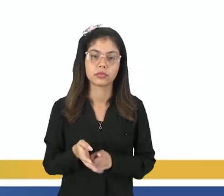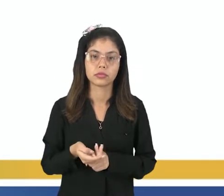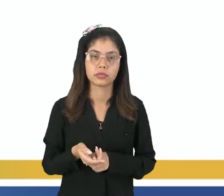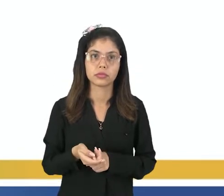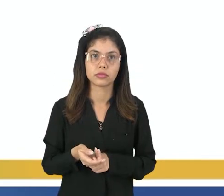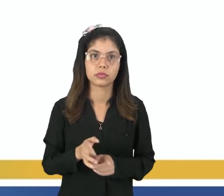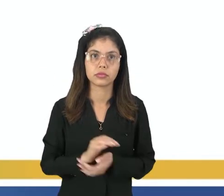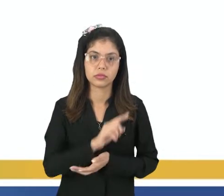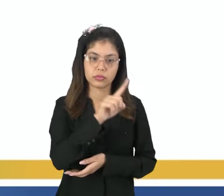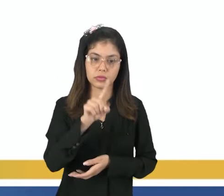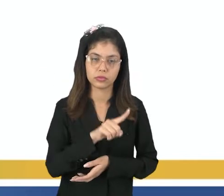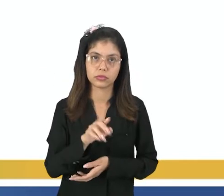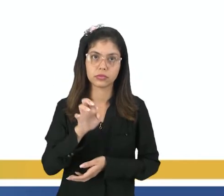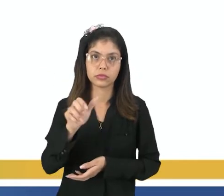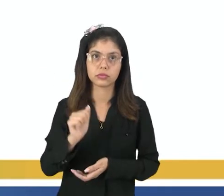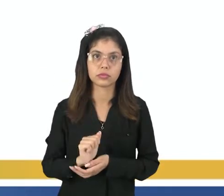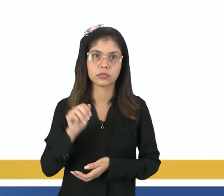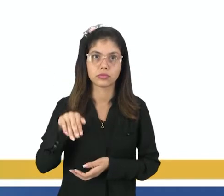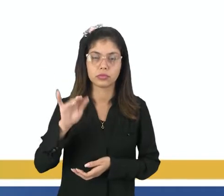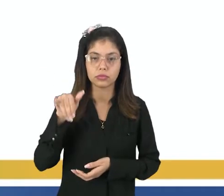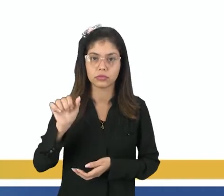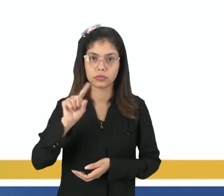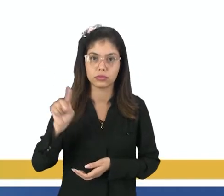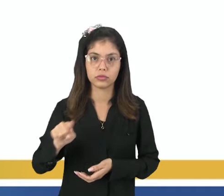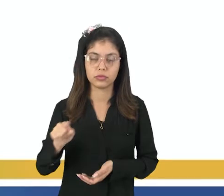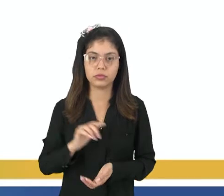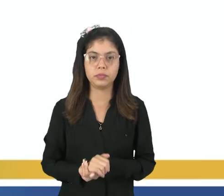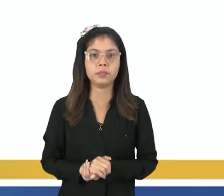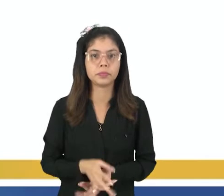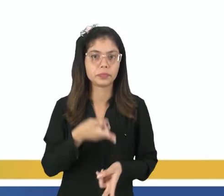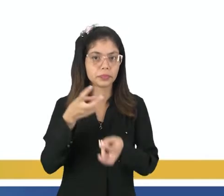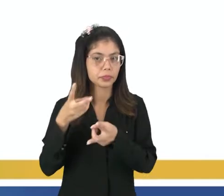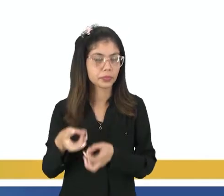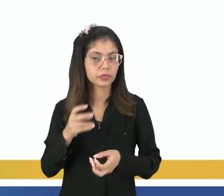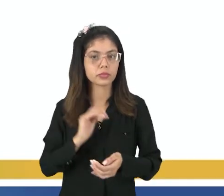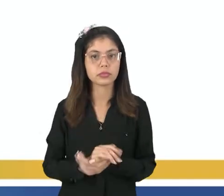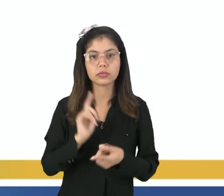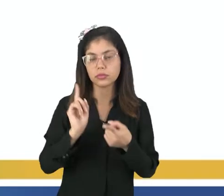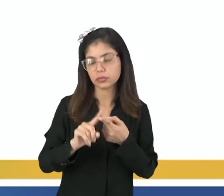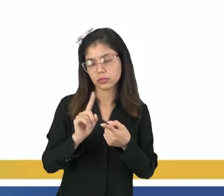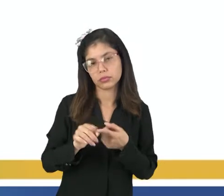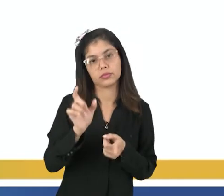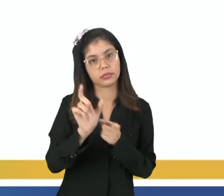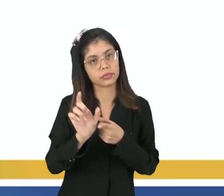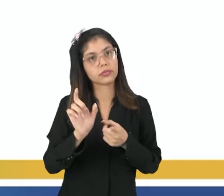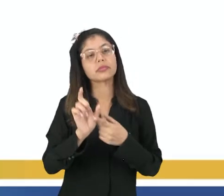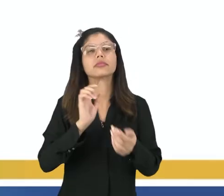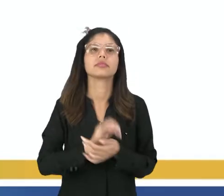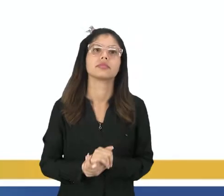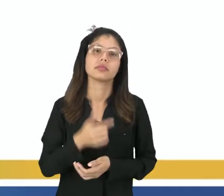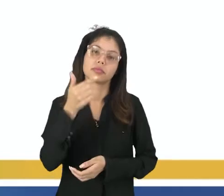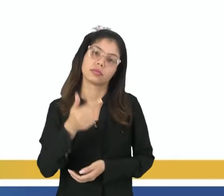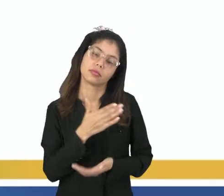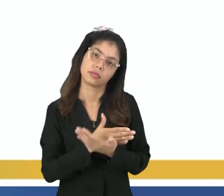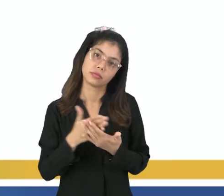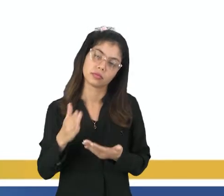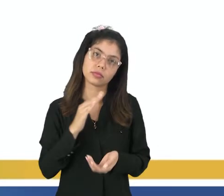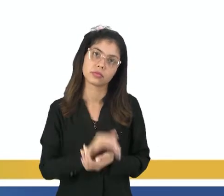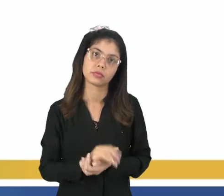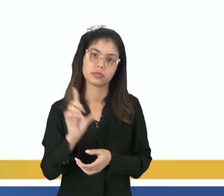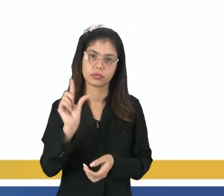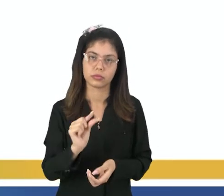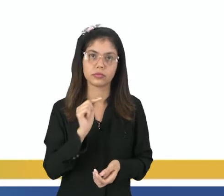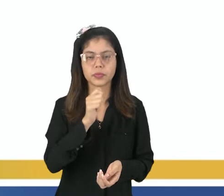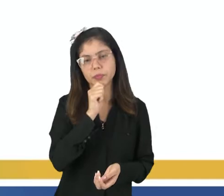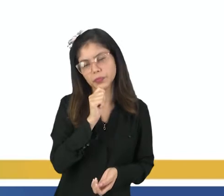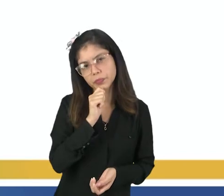do milho a gente tem aí Zea mas. Então percebam, a primeira palavra com a inicial maiúscula, a segunda com a inicial